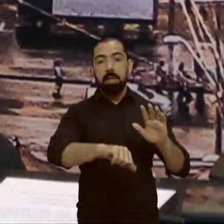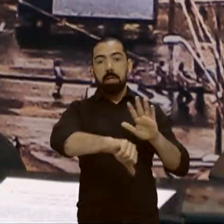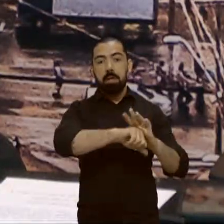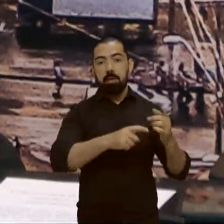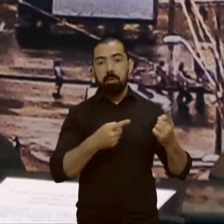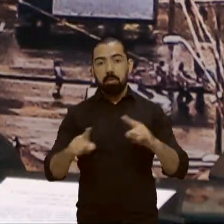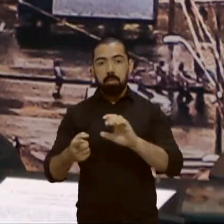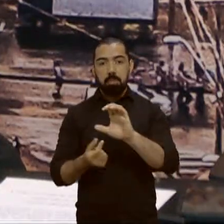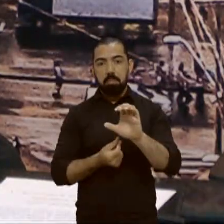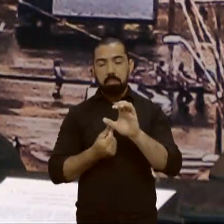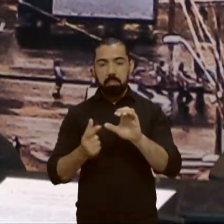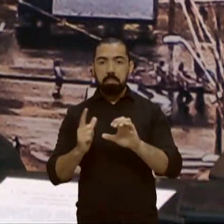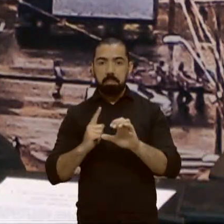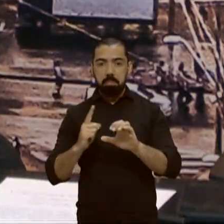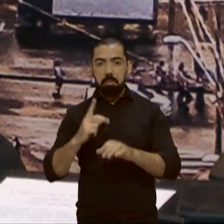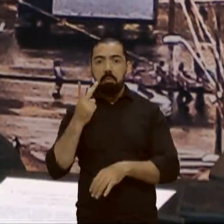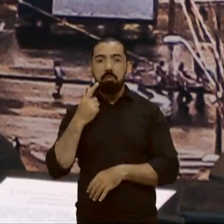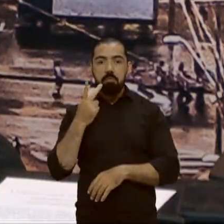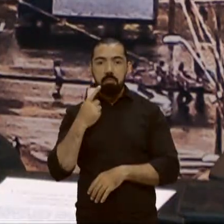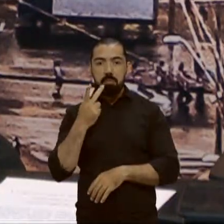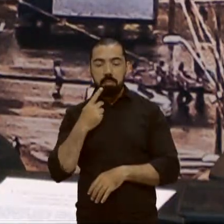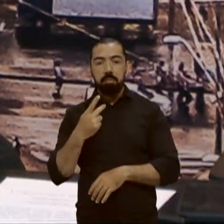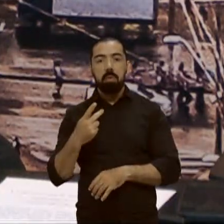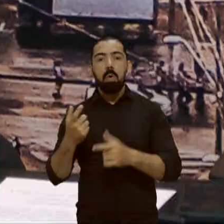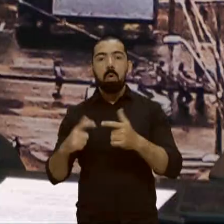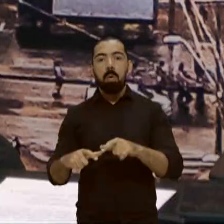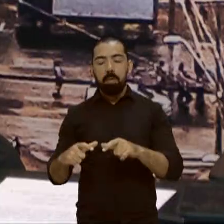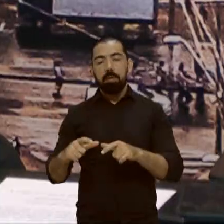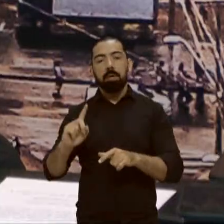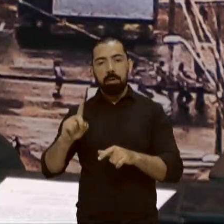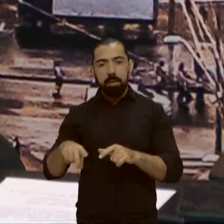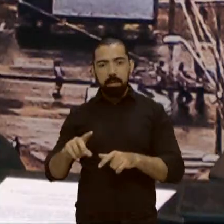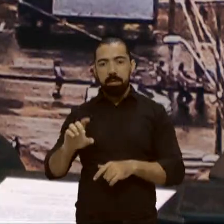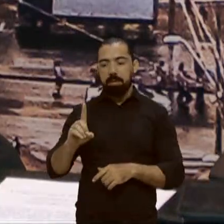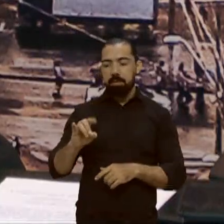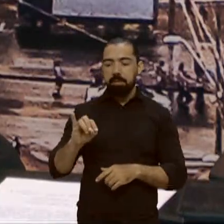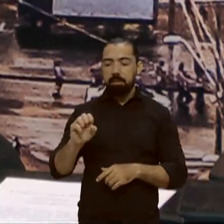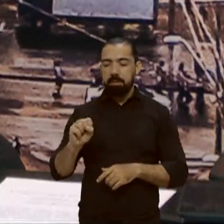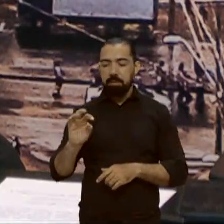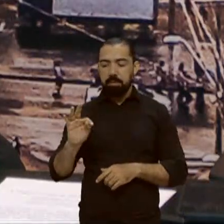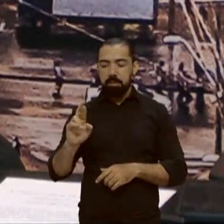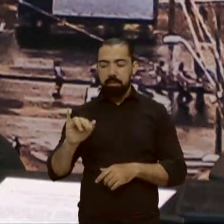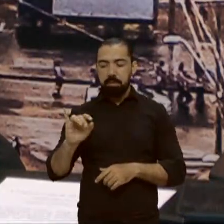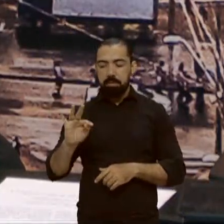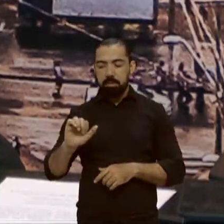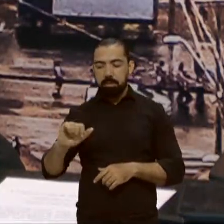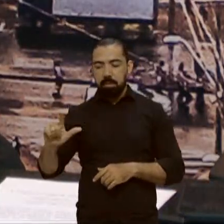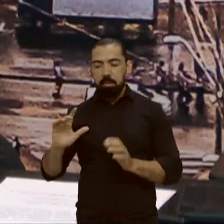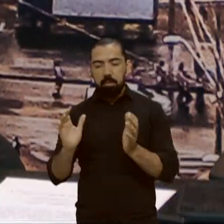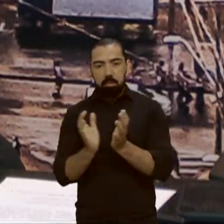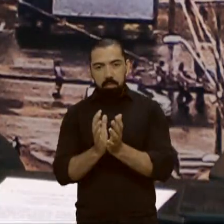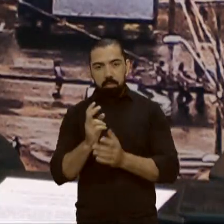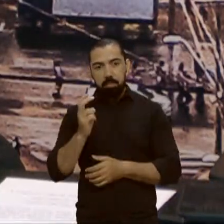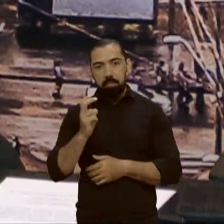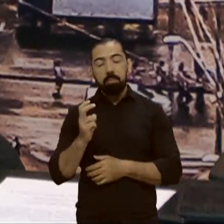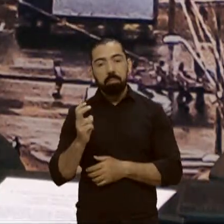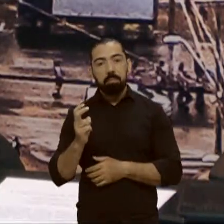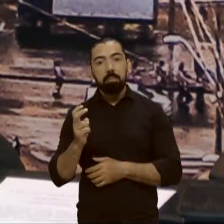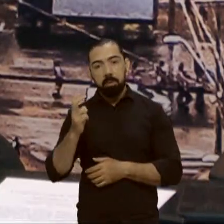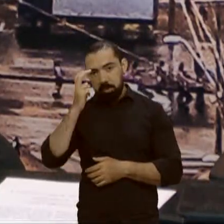sendo apurados, por exemplo, na Grande Fortaleza, nas distritais. A gente tem núcleos operacionais de inteligência